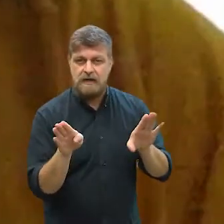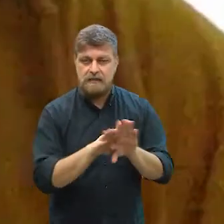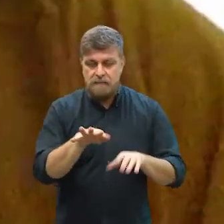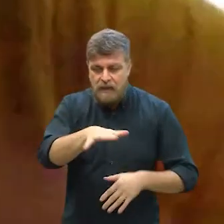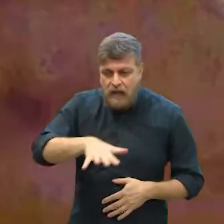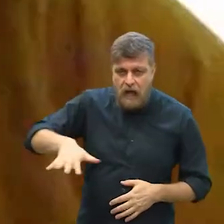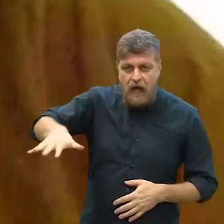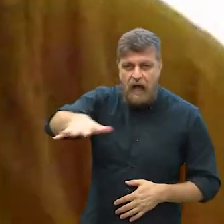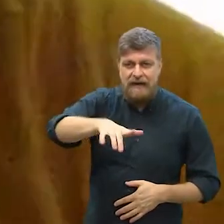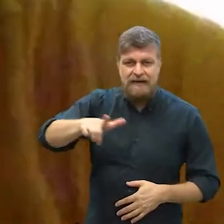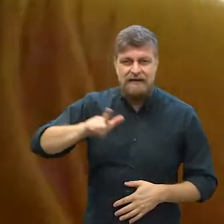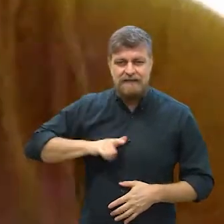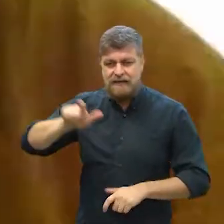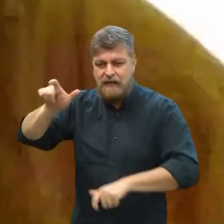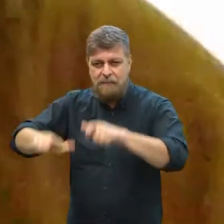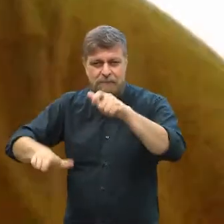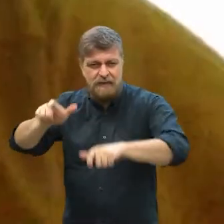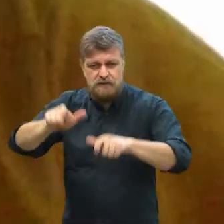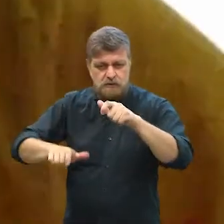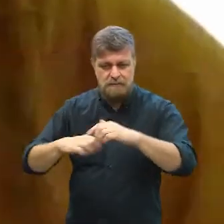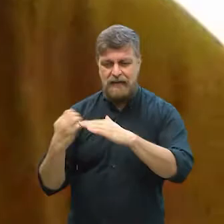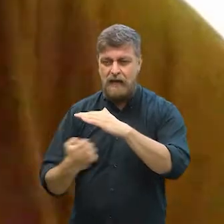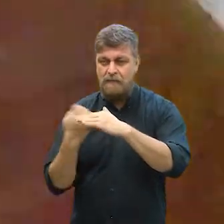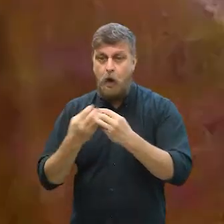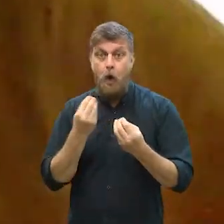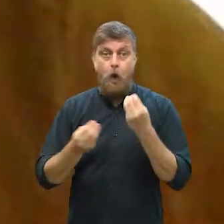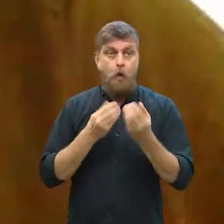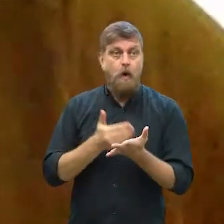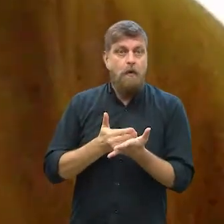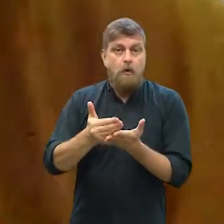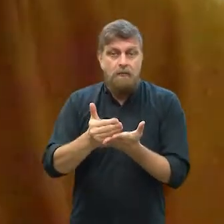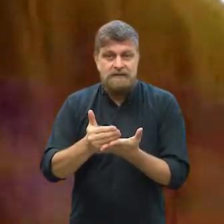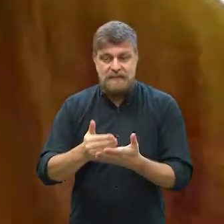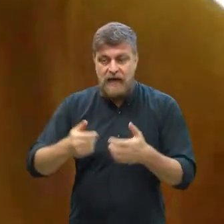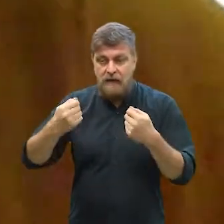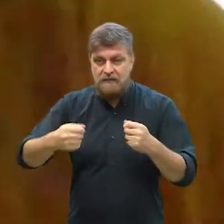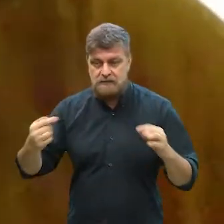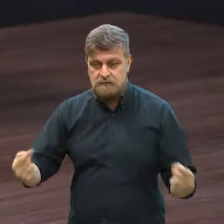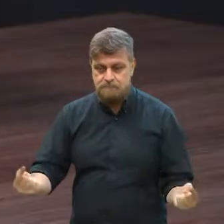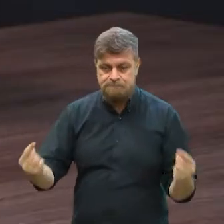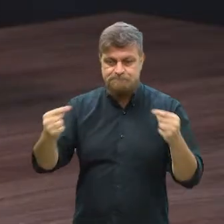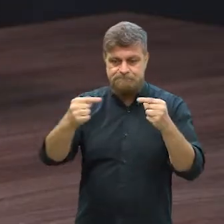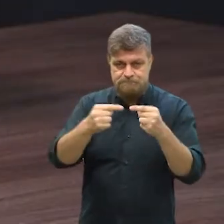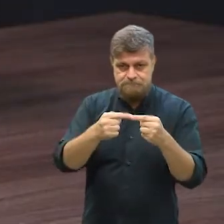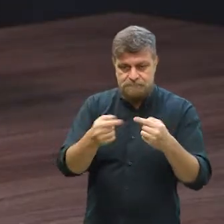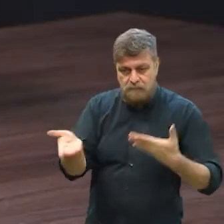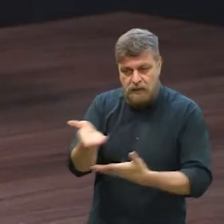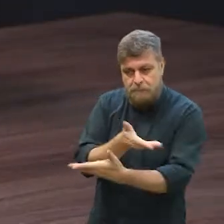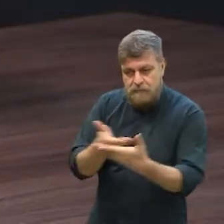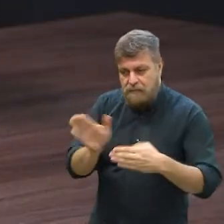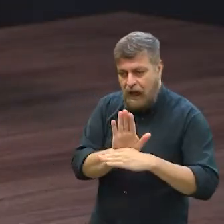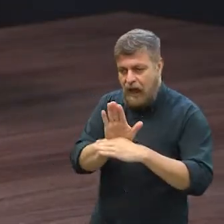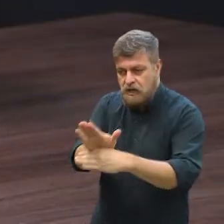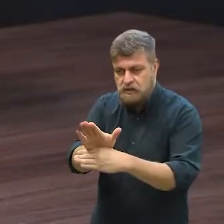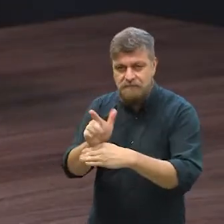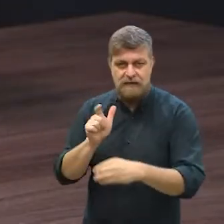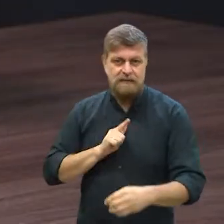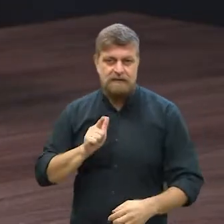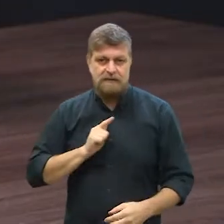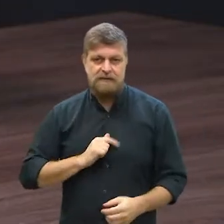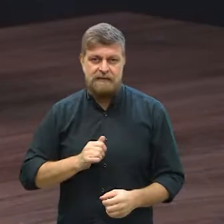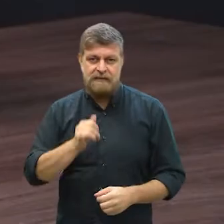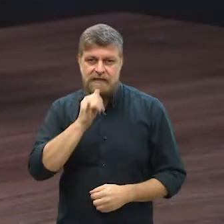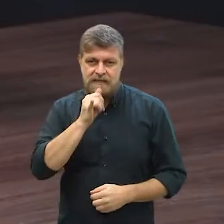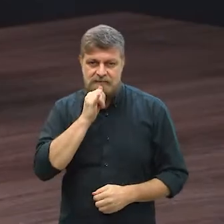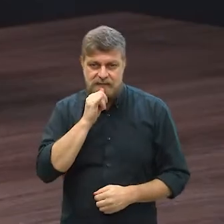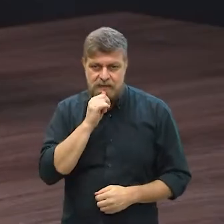para o mercado em que existem milhões de agências e por onde eu começar, que tipo de agência que eu preciso, né, para me ajudar. Eu preciso de uma agência de PR, é uma agência